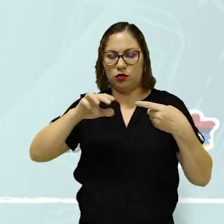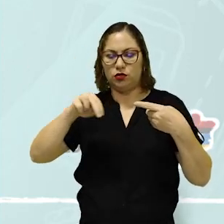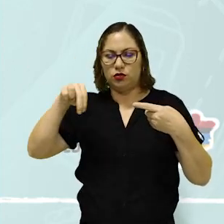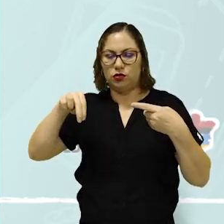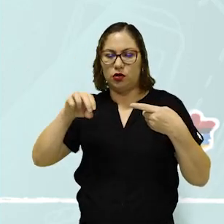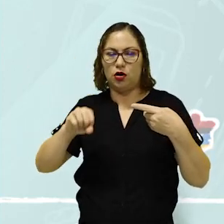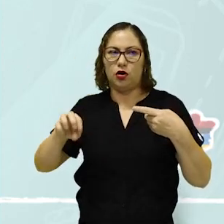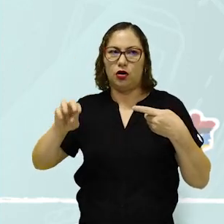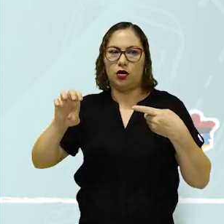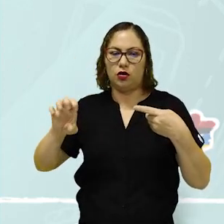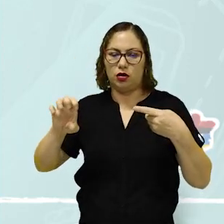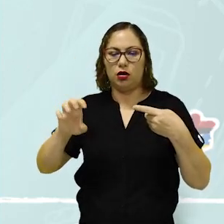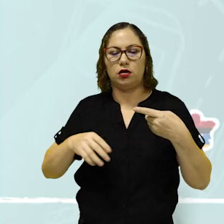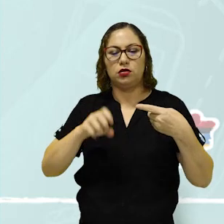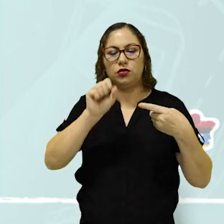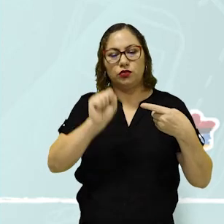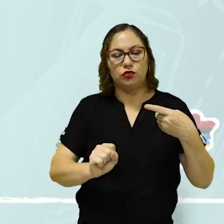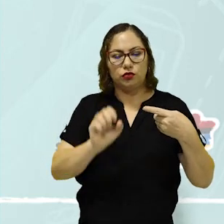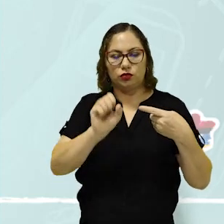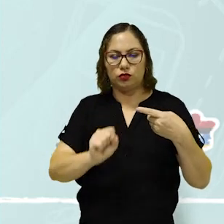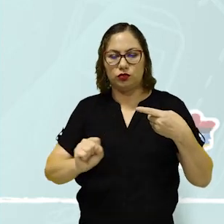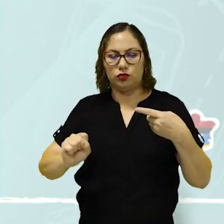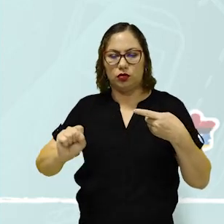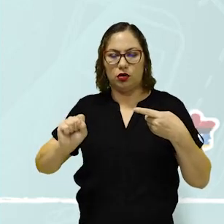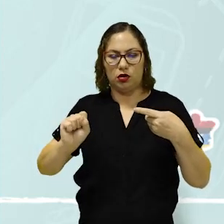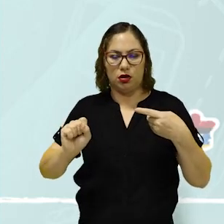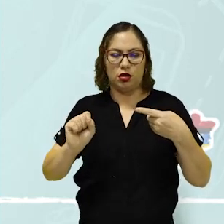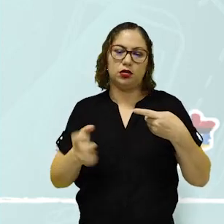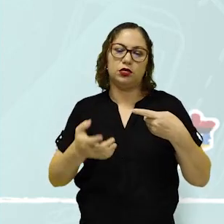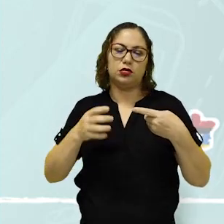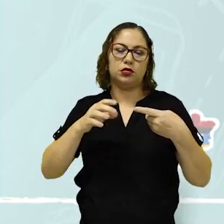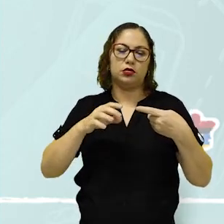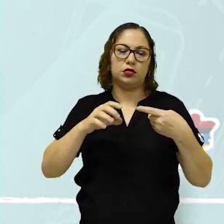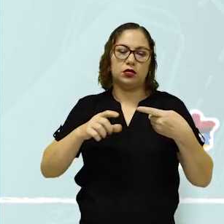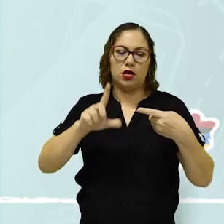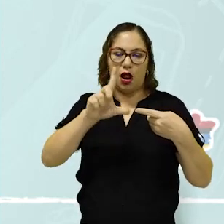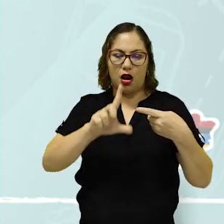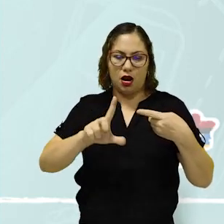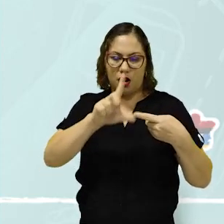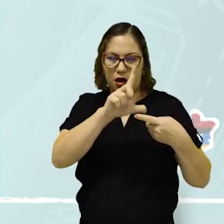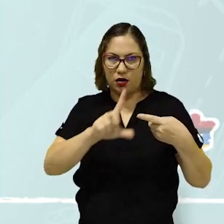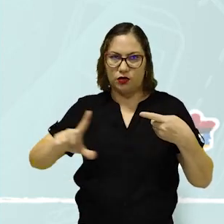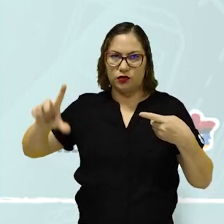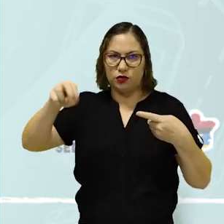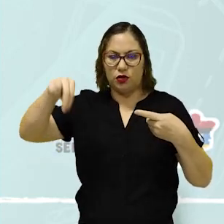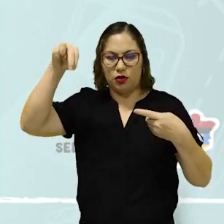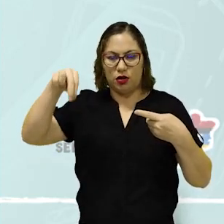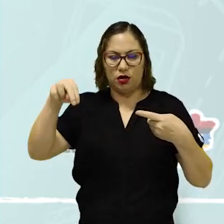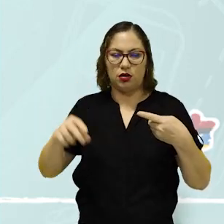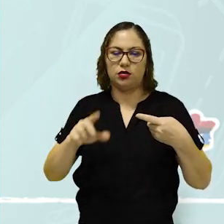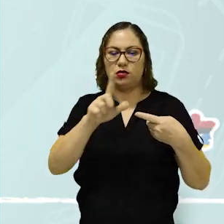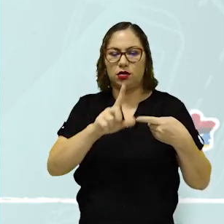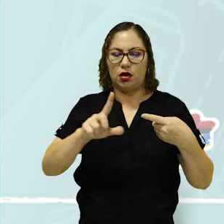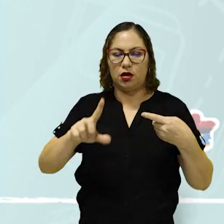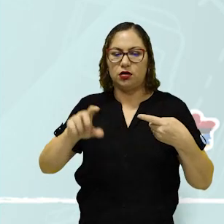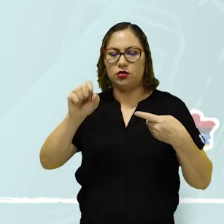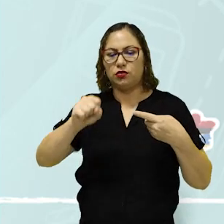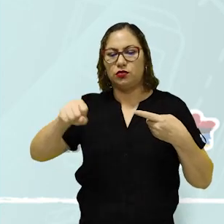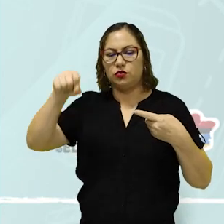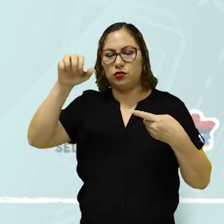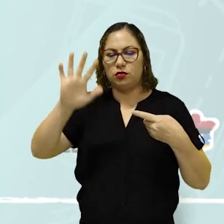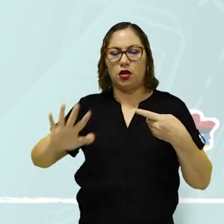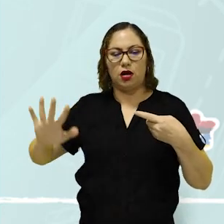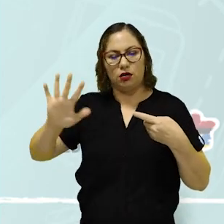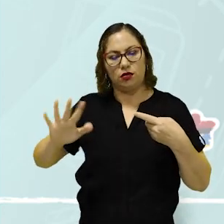sul, sudeste, sul, sudoeste, leste, nordeste, leste, sudeste,